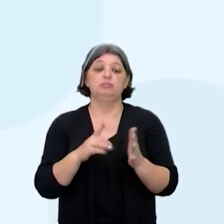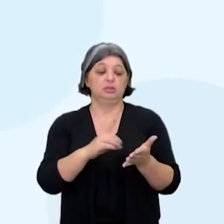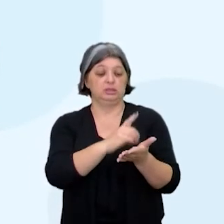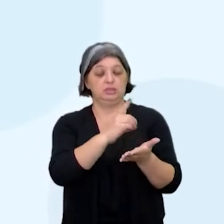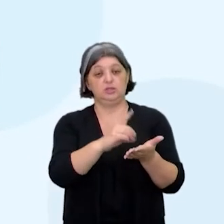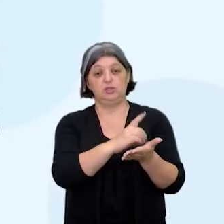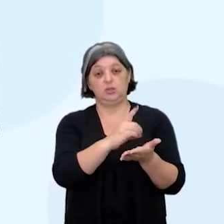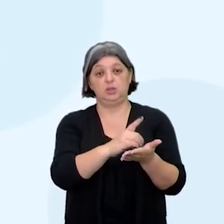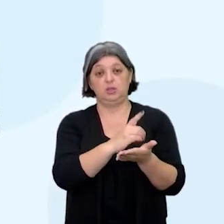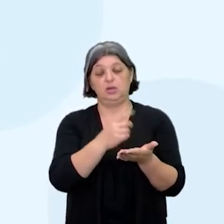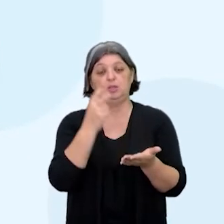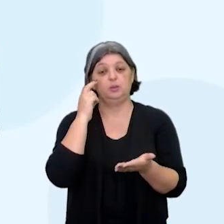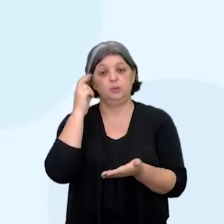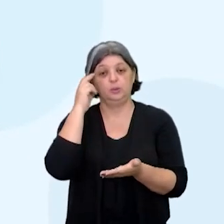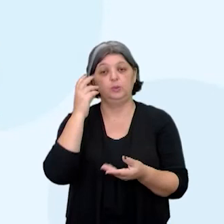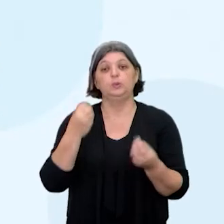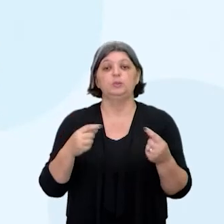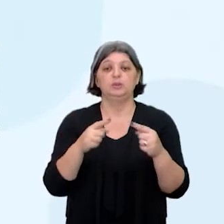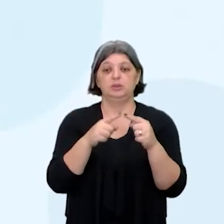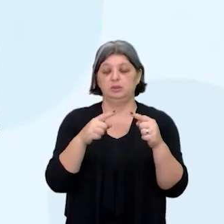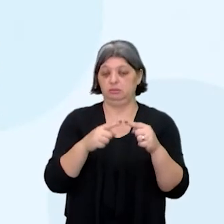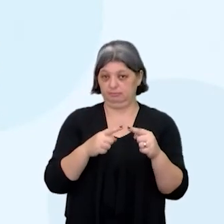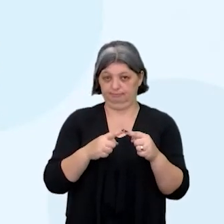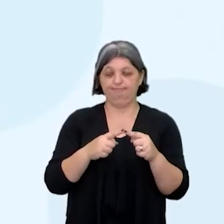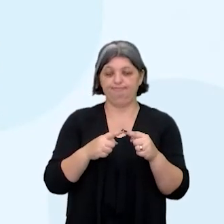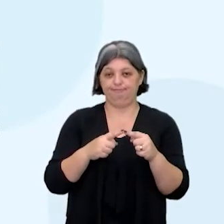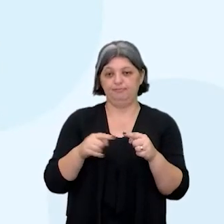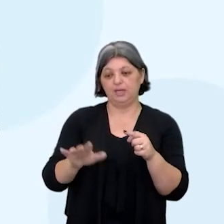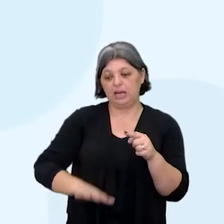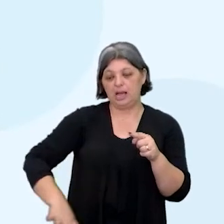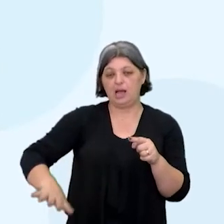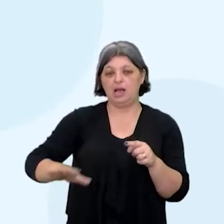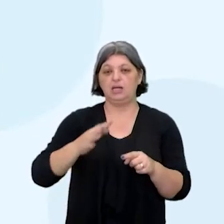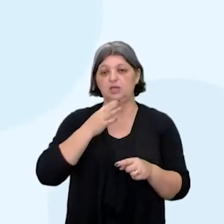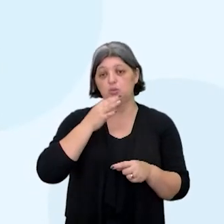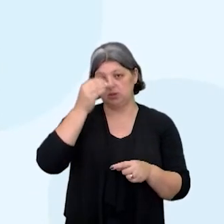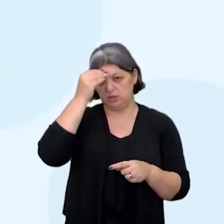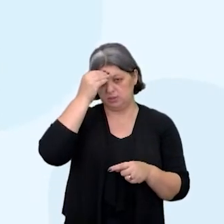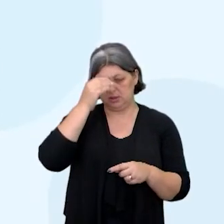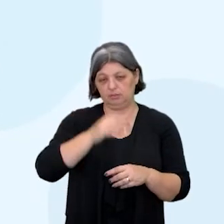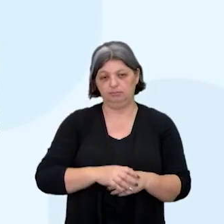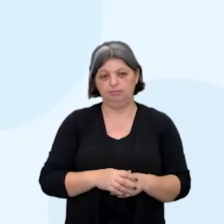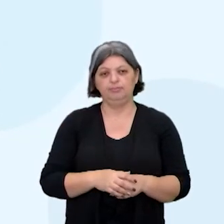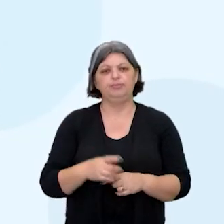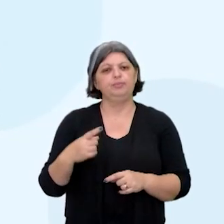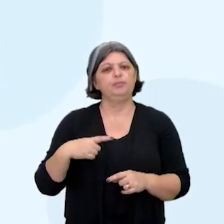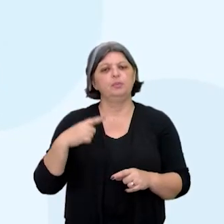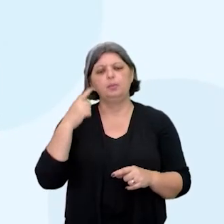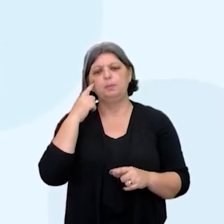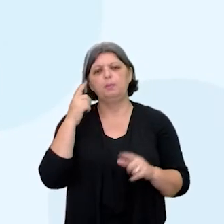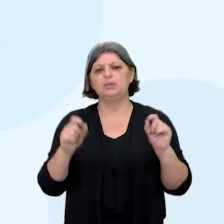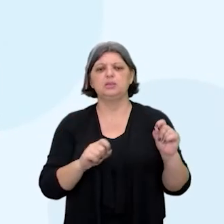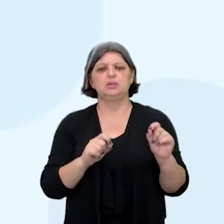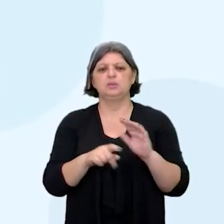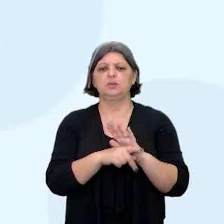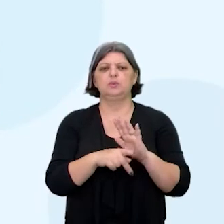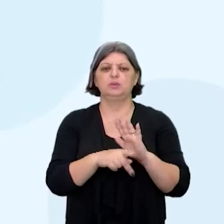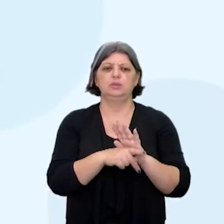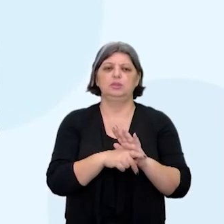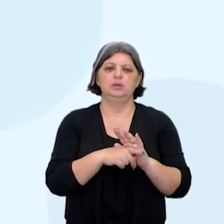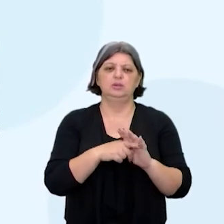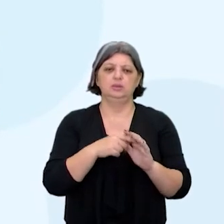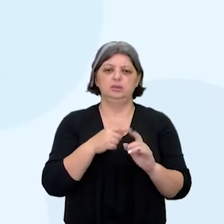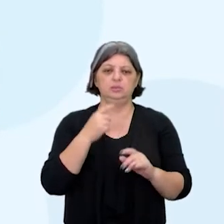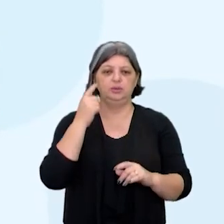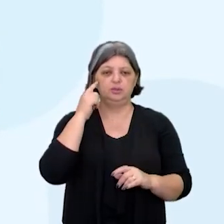é ampla, porque vai de acordo com uma área de conhecimento. E aqui nós estamos pensando na antropologia.